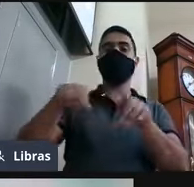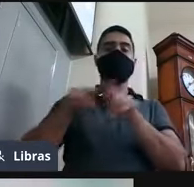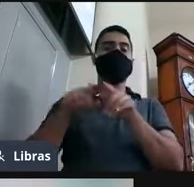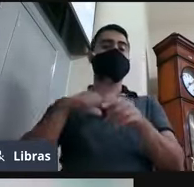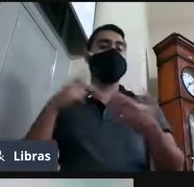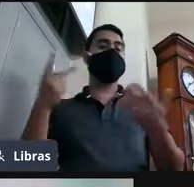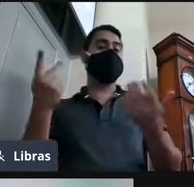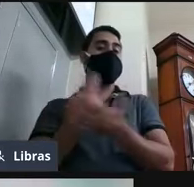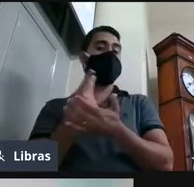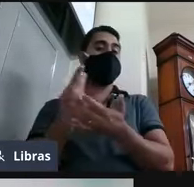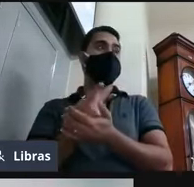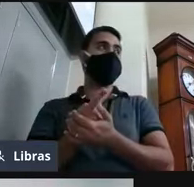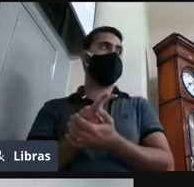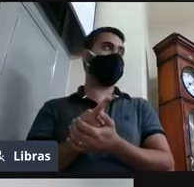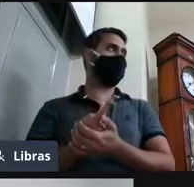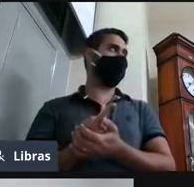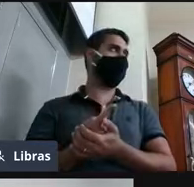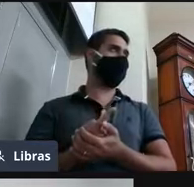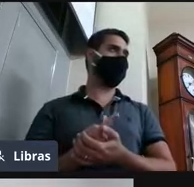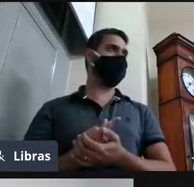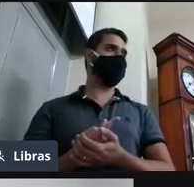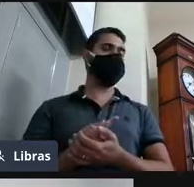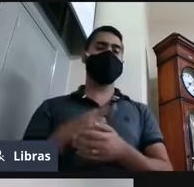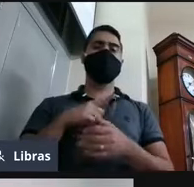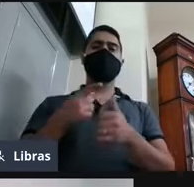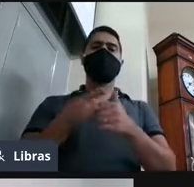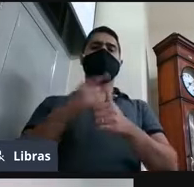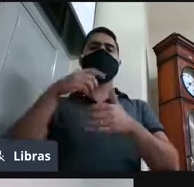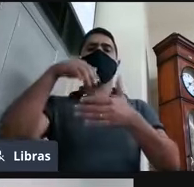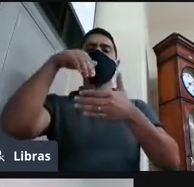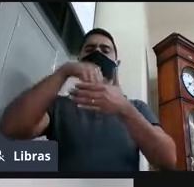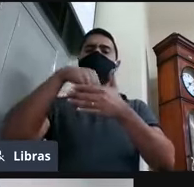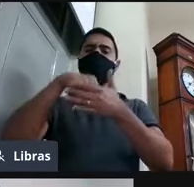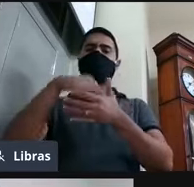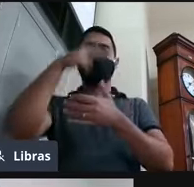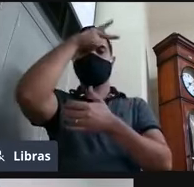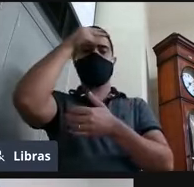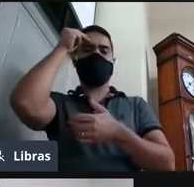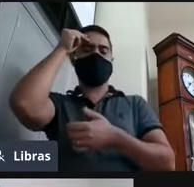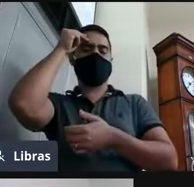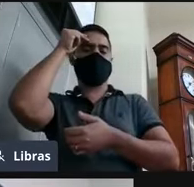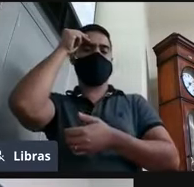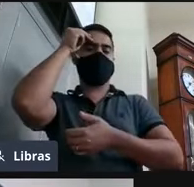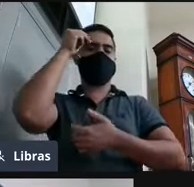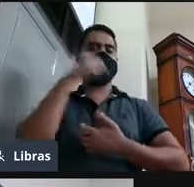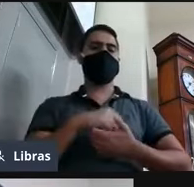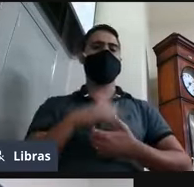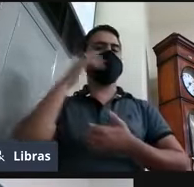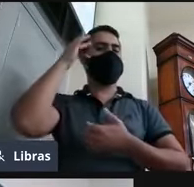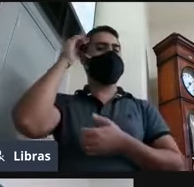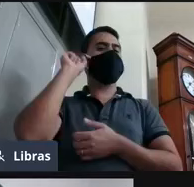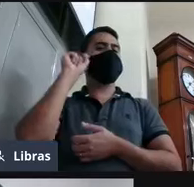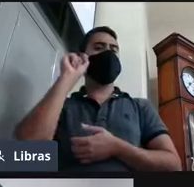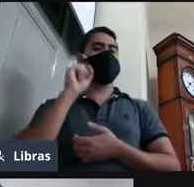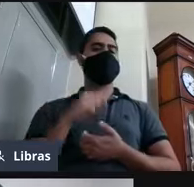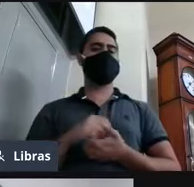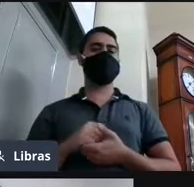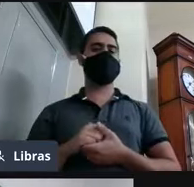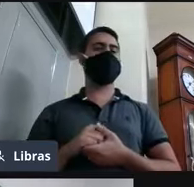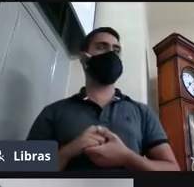um erro que até existiu na primeira votação do prefeito Fernandinho Graça, que eu acho que a gente prevaricou